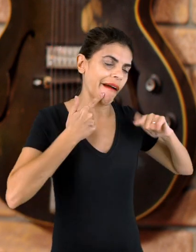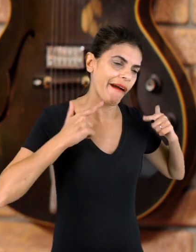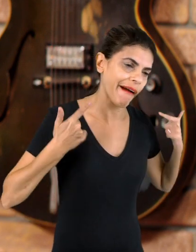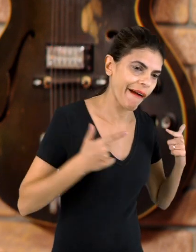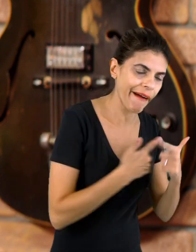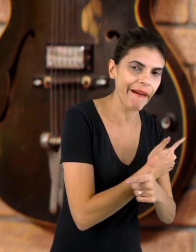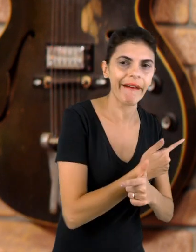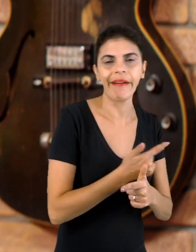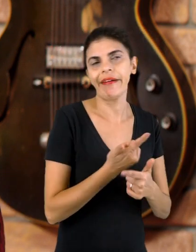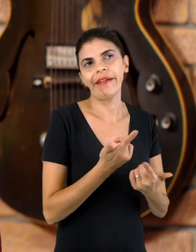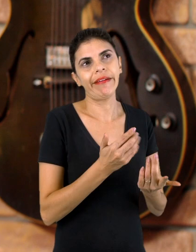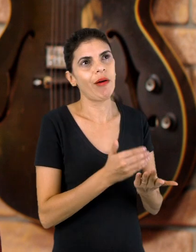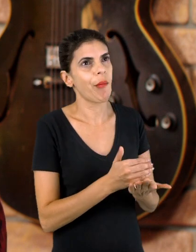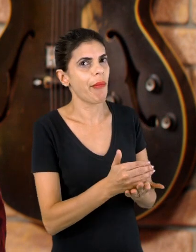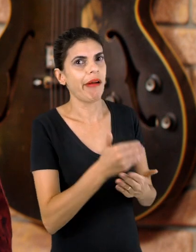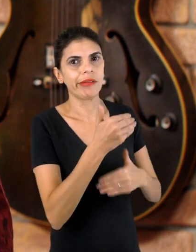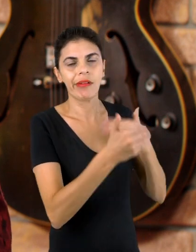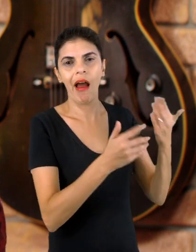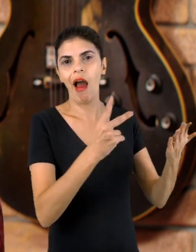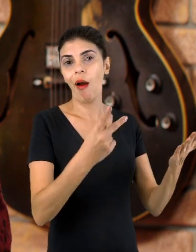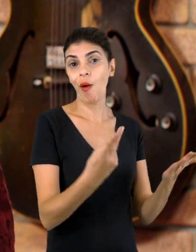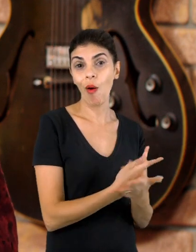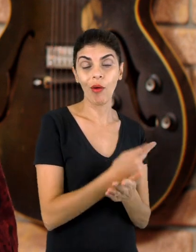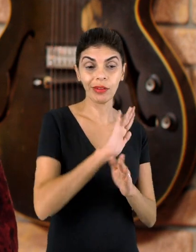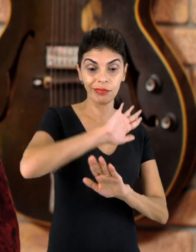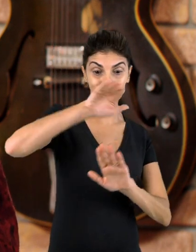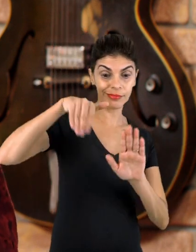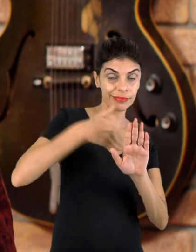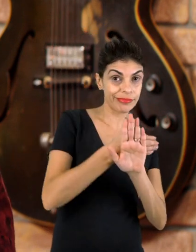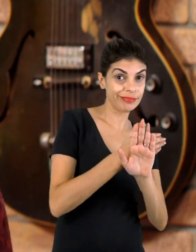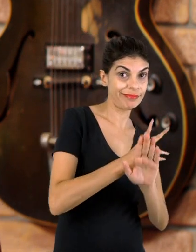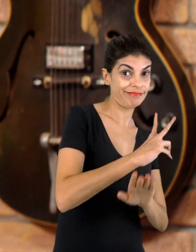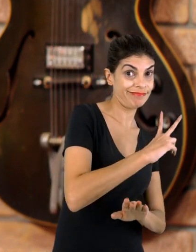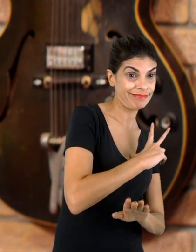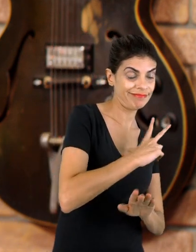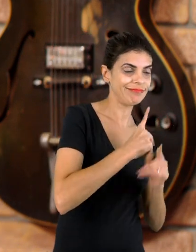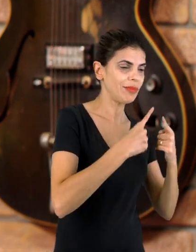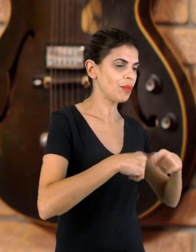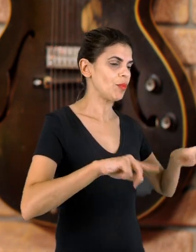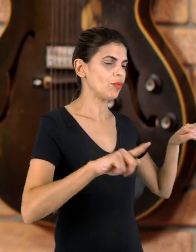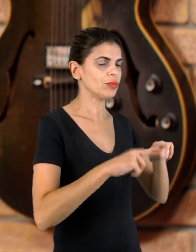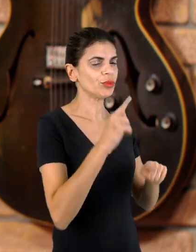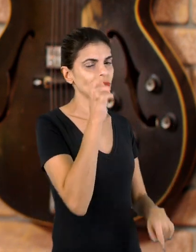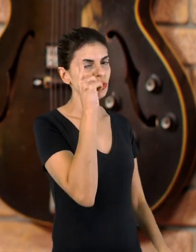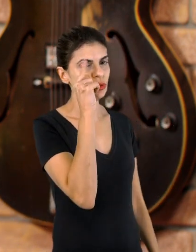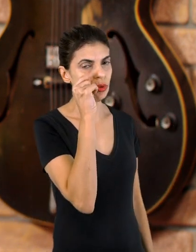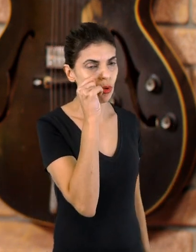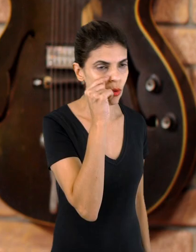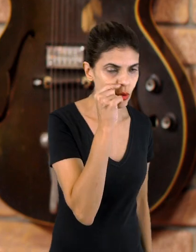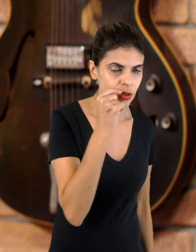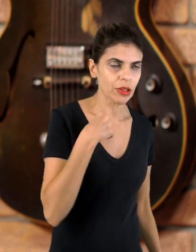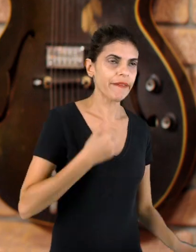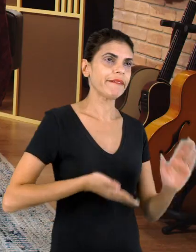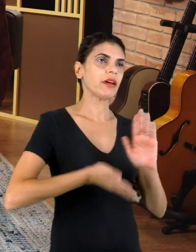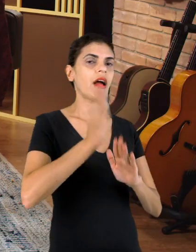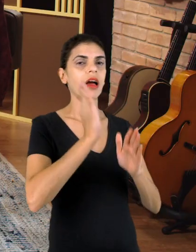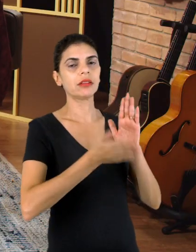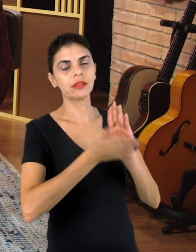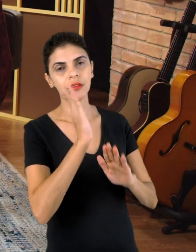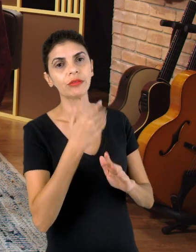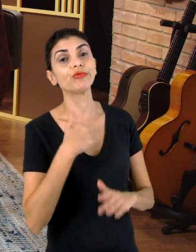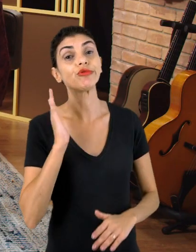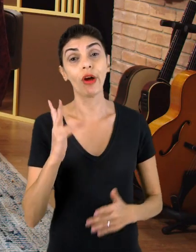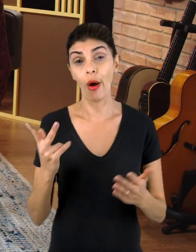assim, das coisas que acontecem nos bastidores dos músicos, a gente com sono, viajando, nossa, né? Já